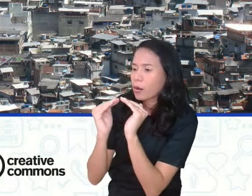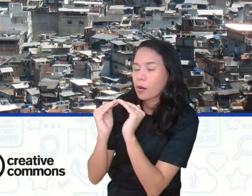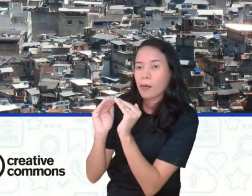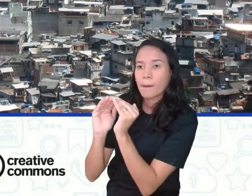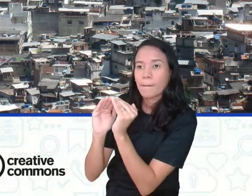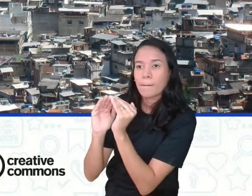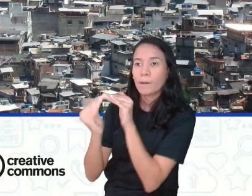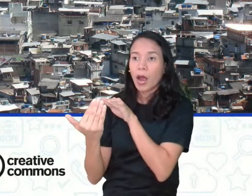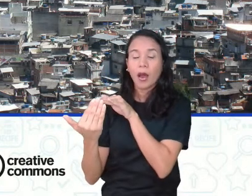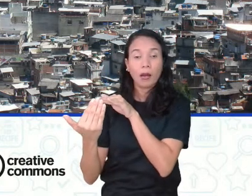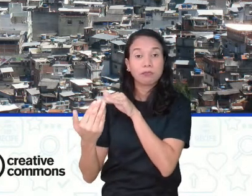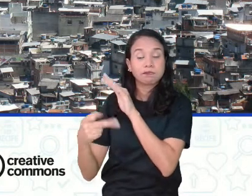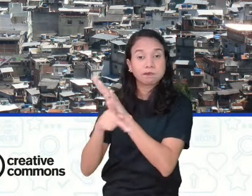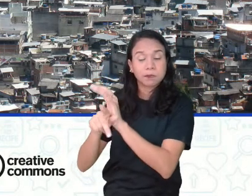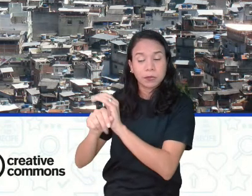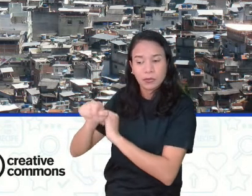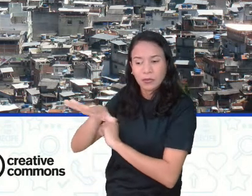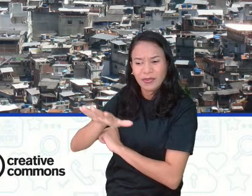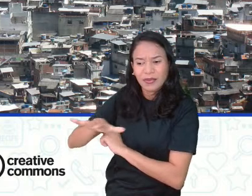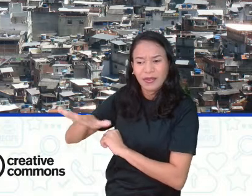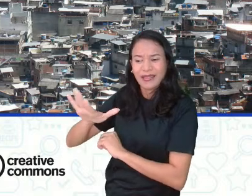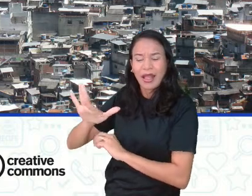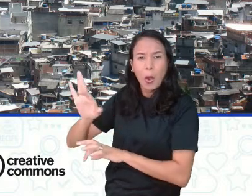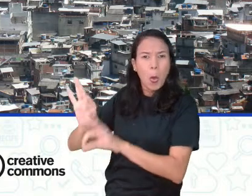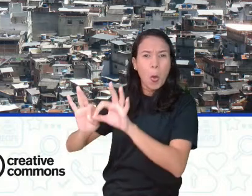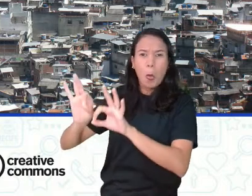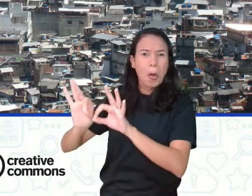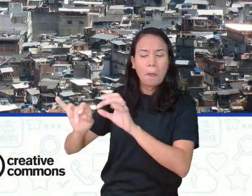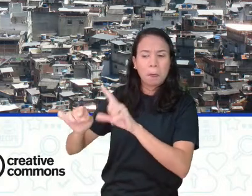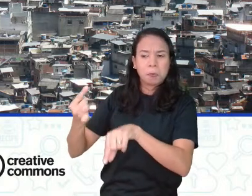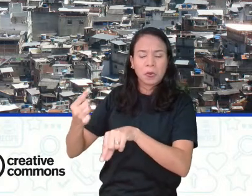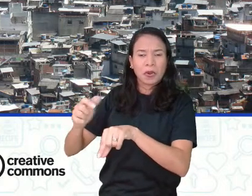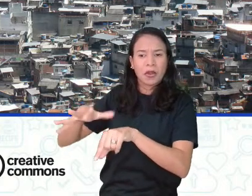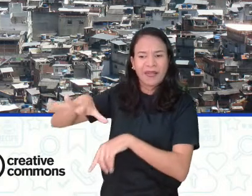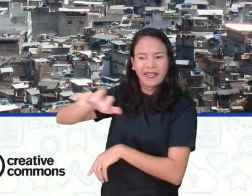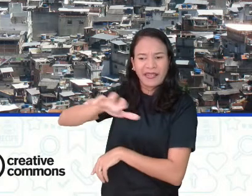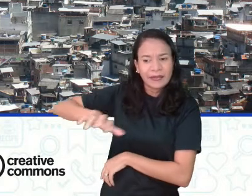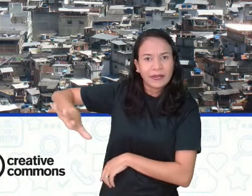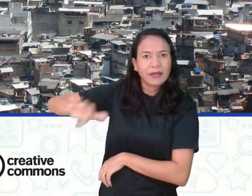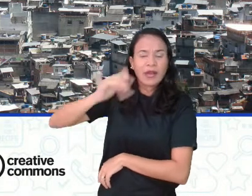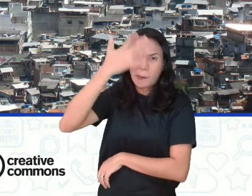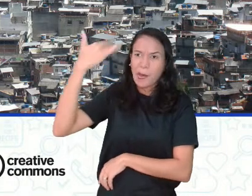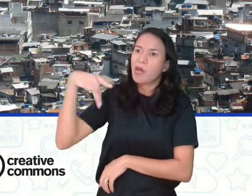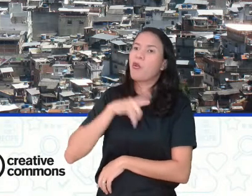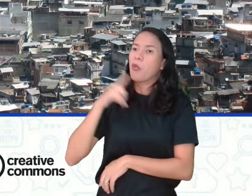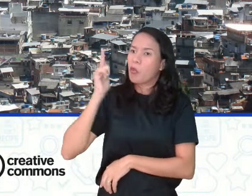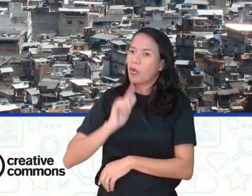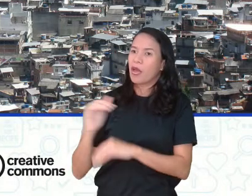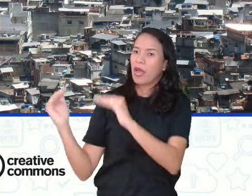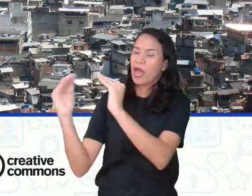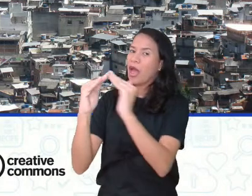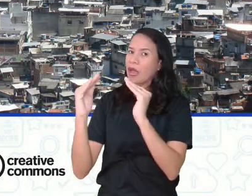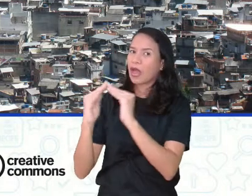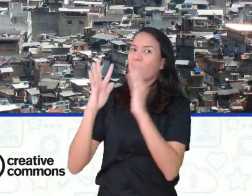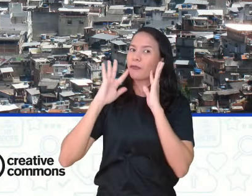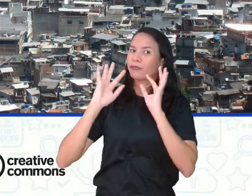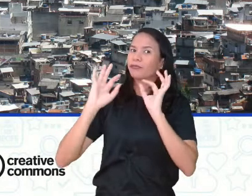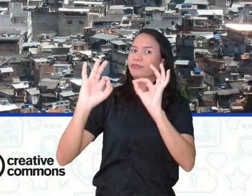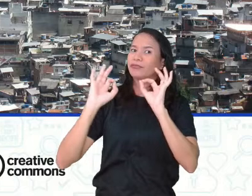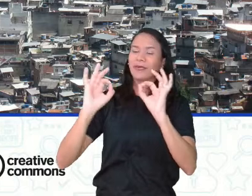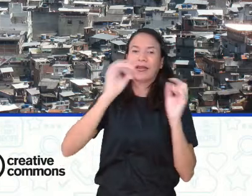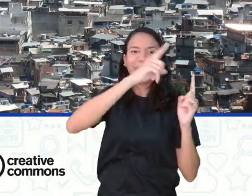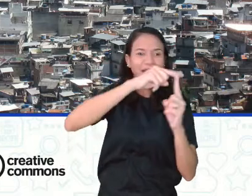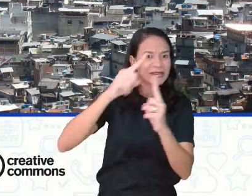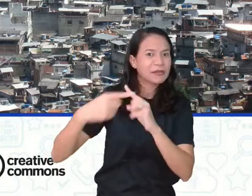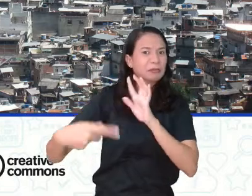ali situadas de uma forma desorganizada, né? O pessoal consegue fazer cada casa impressionante, viu, Billy Paul? São cada tipo